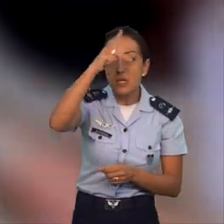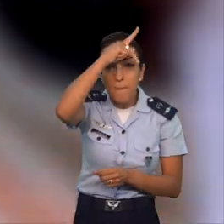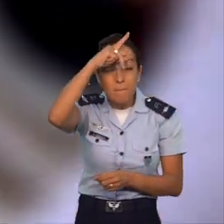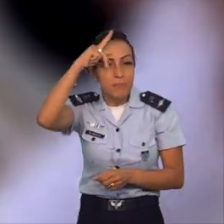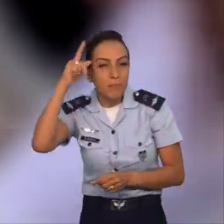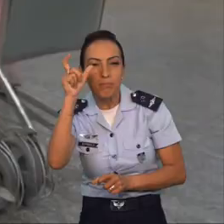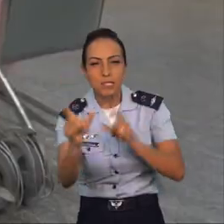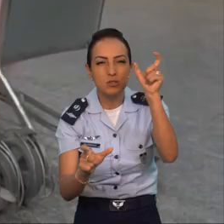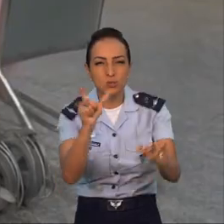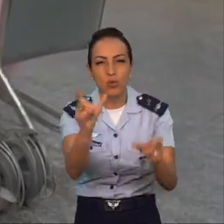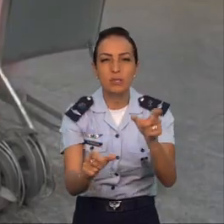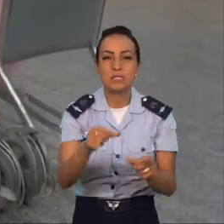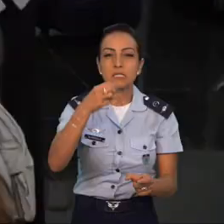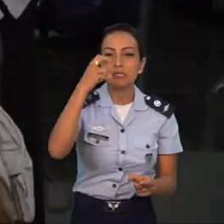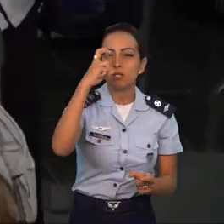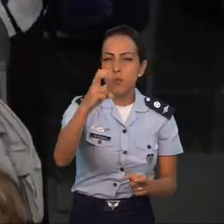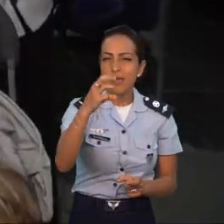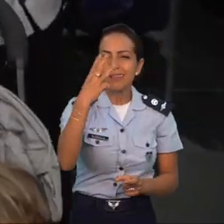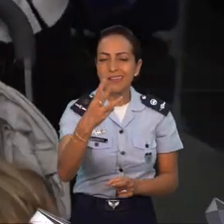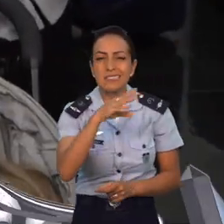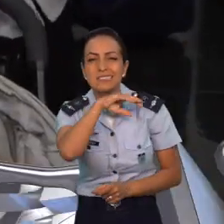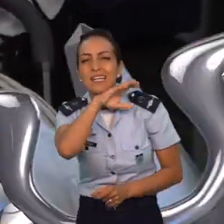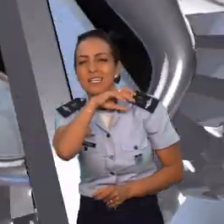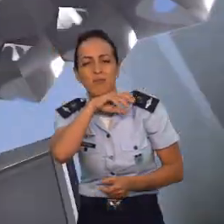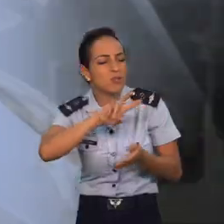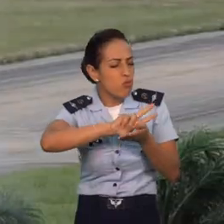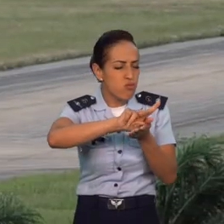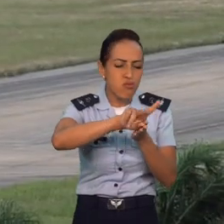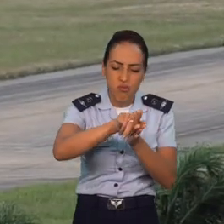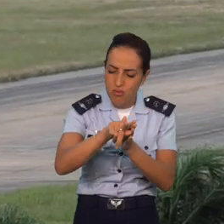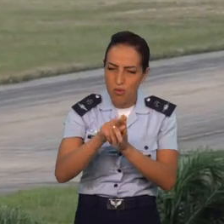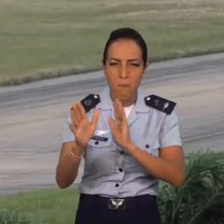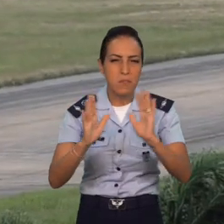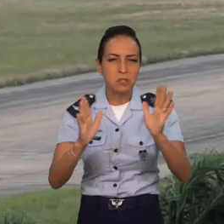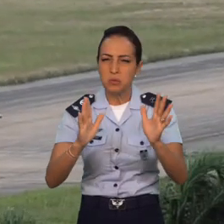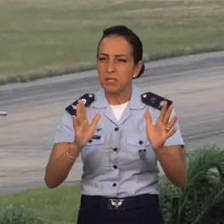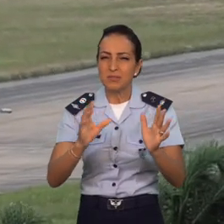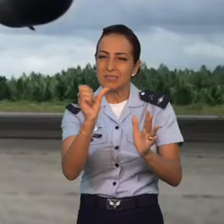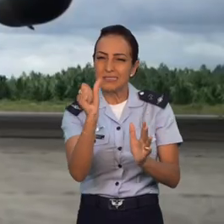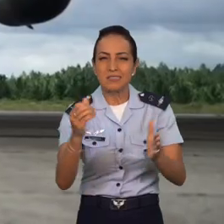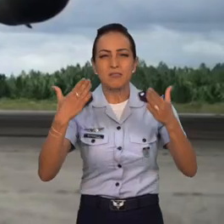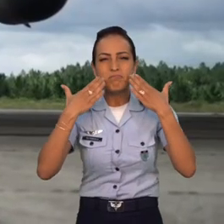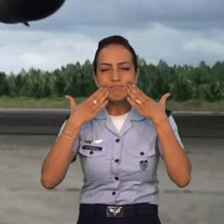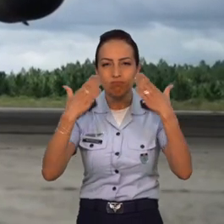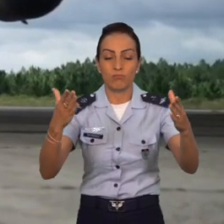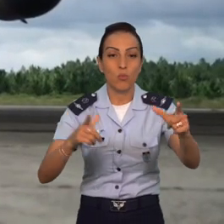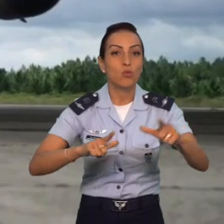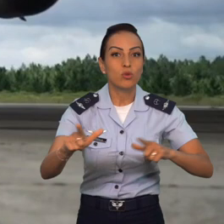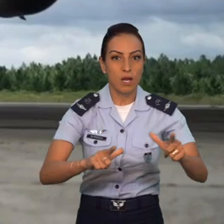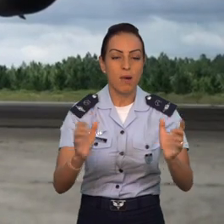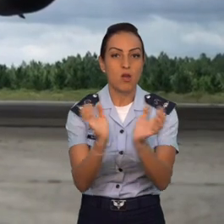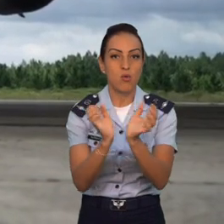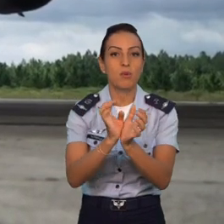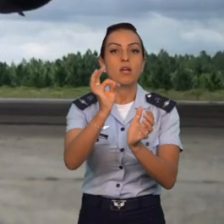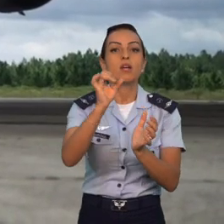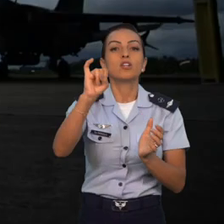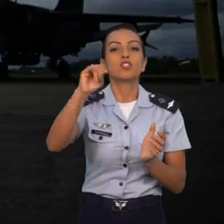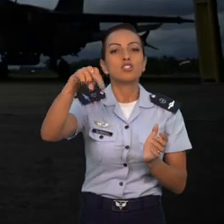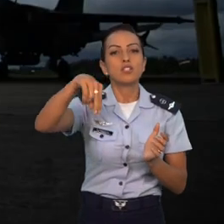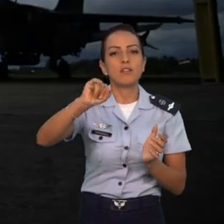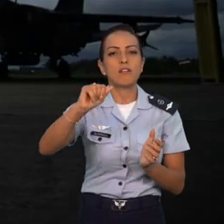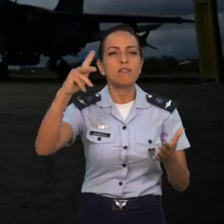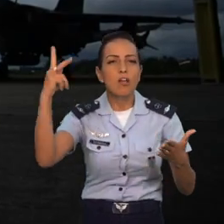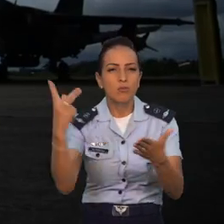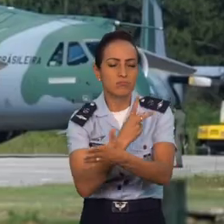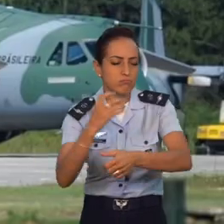1.477 pessoas e 53 animais de estimação. Durante a sexta edição do Exercício Conjunto Escudo Tinha,